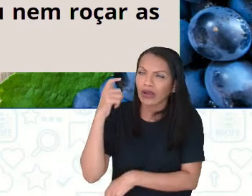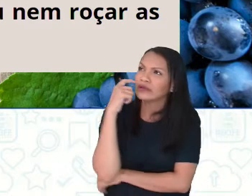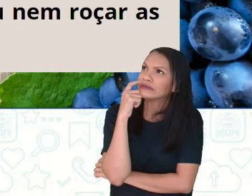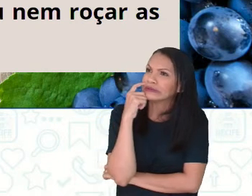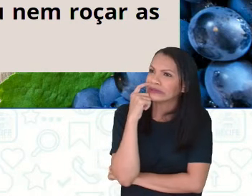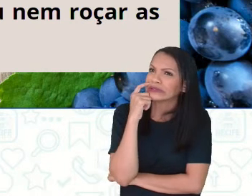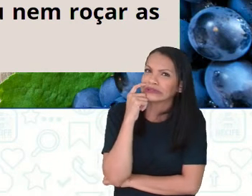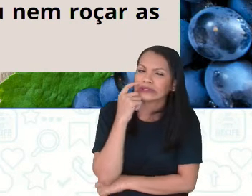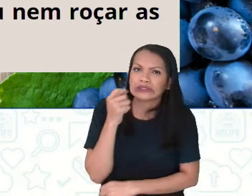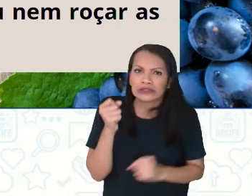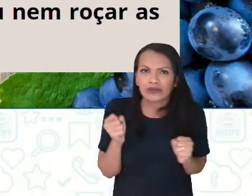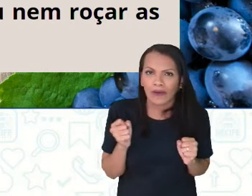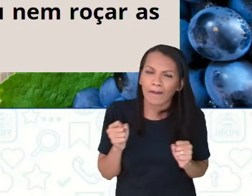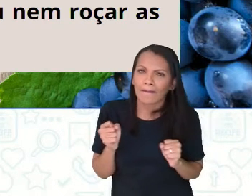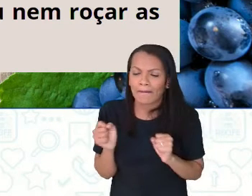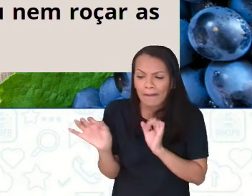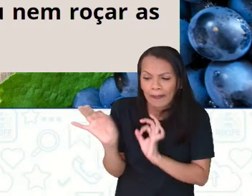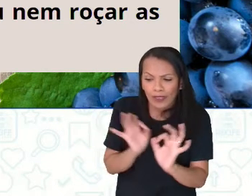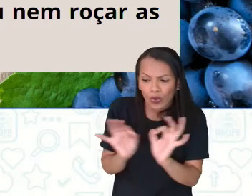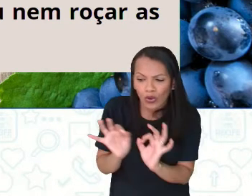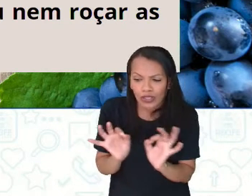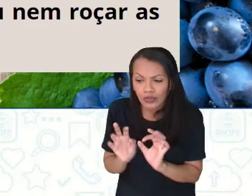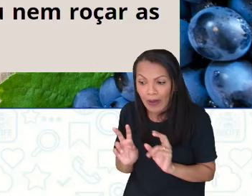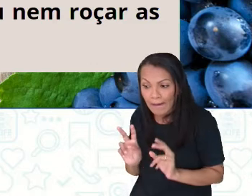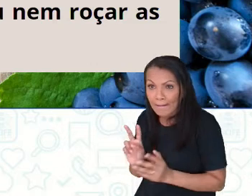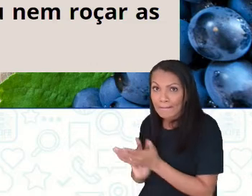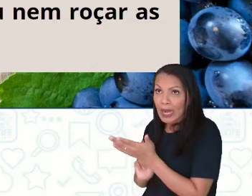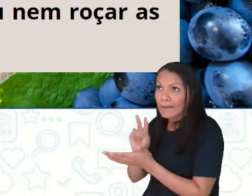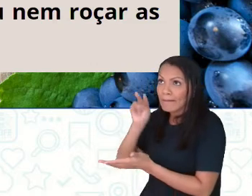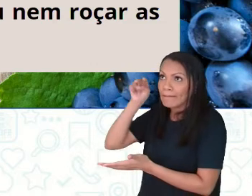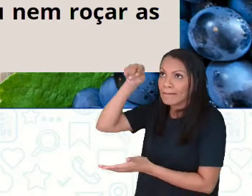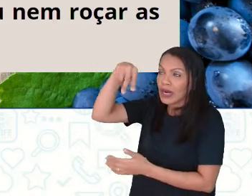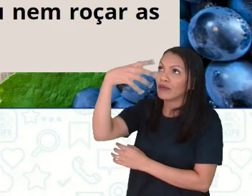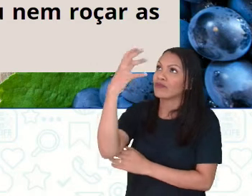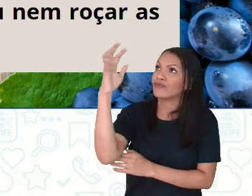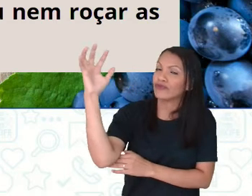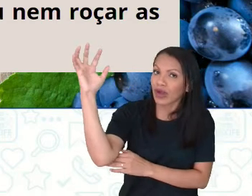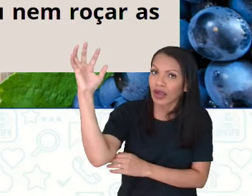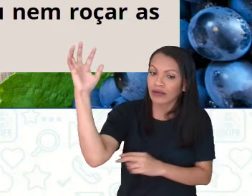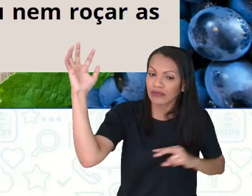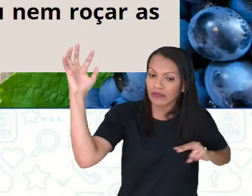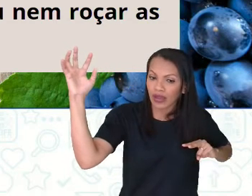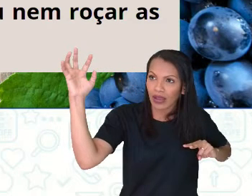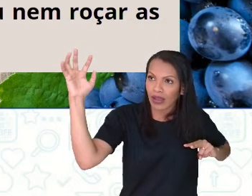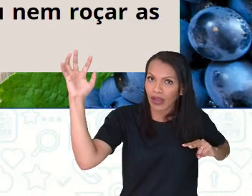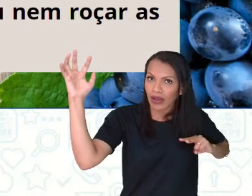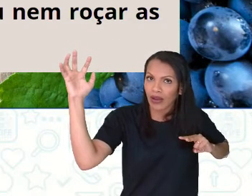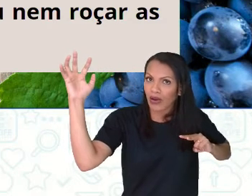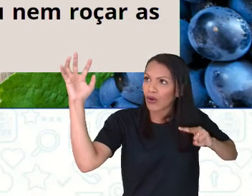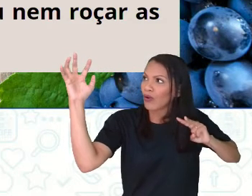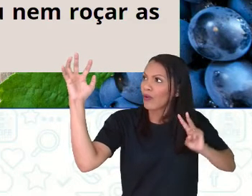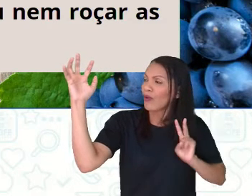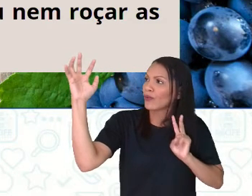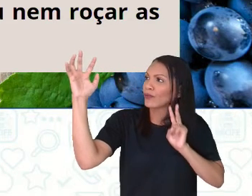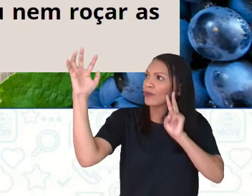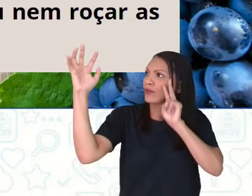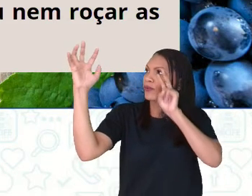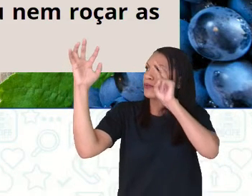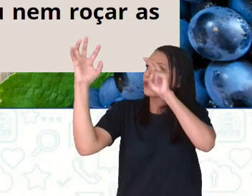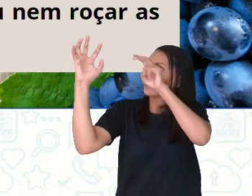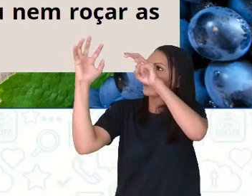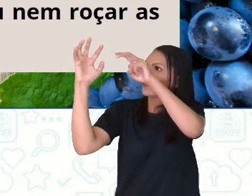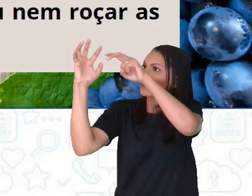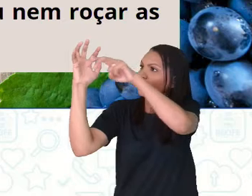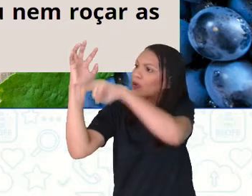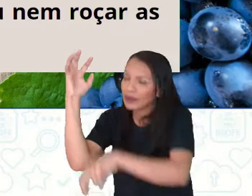corpo, ou seja, contraiu o corpo, né? Preparou-se para o salto. Saltou, o focinho passou a um palmo das uvas. Caiu, tentou